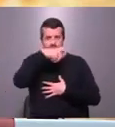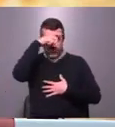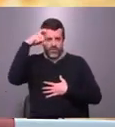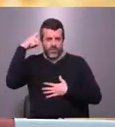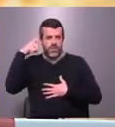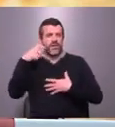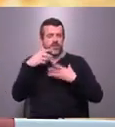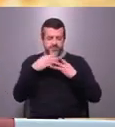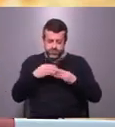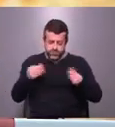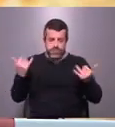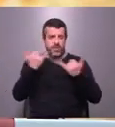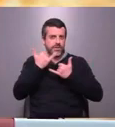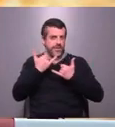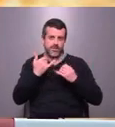fazer desaparecer.